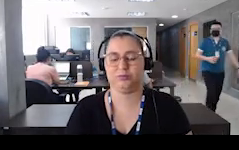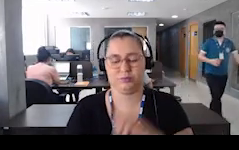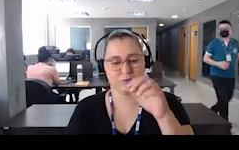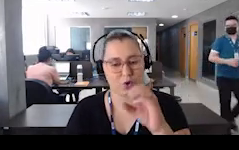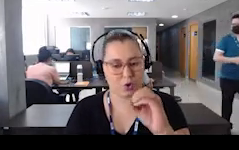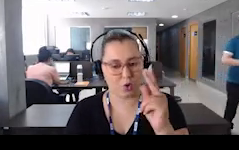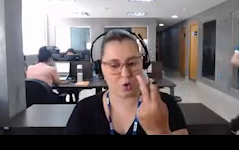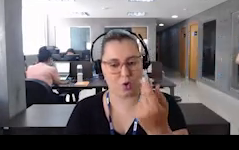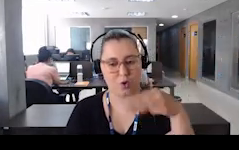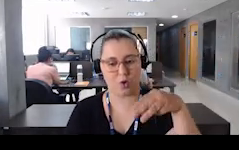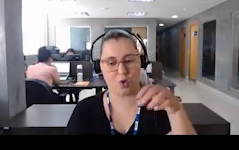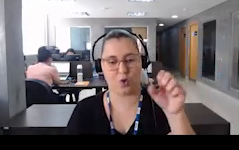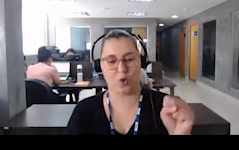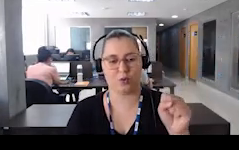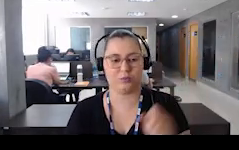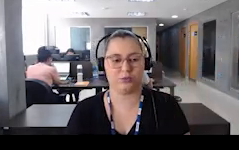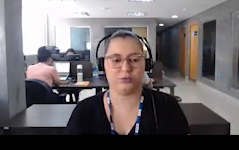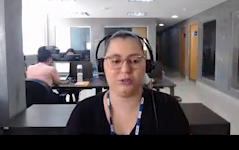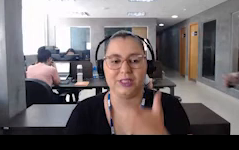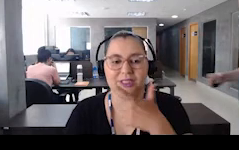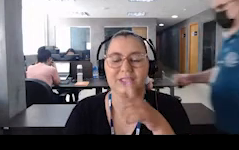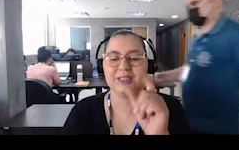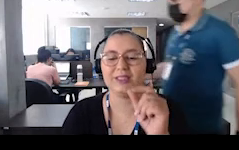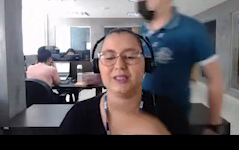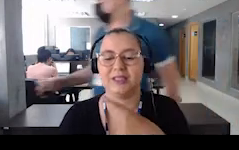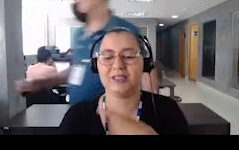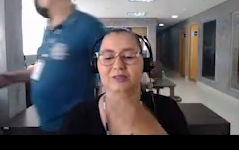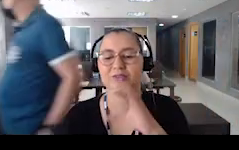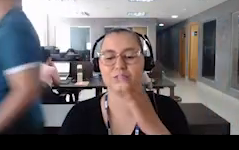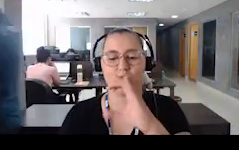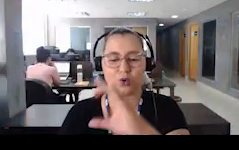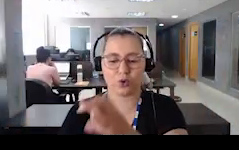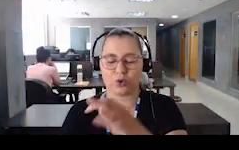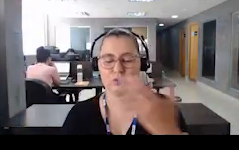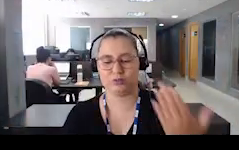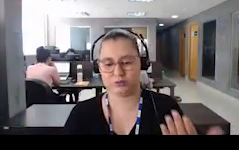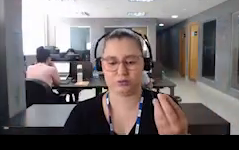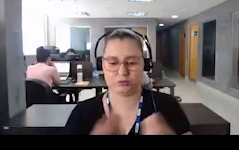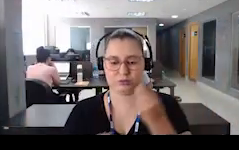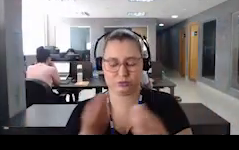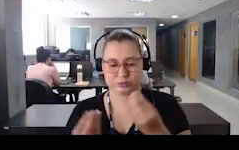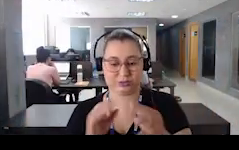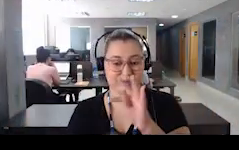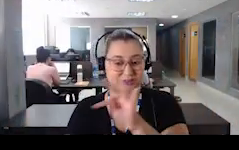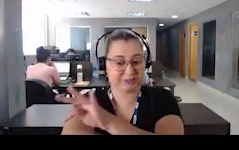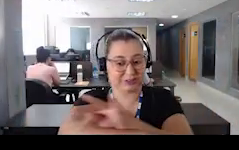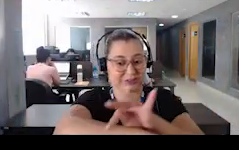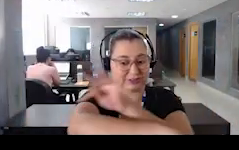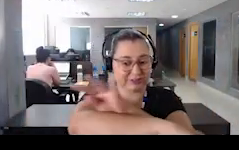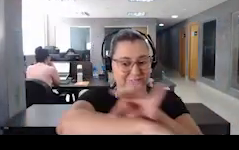24,95 o quê? Ohms. Então, quem que vai ser a corrente, né? Se eu tenho a informação de tensão